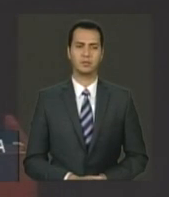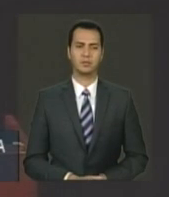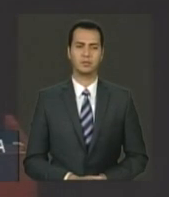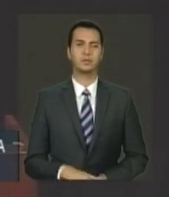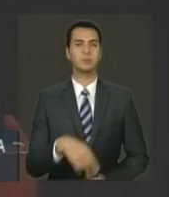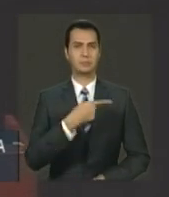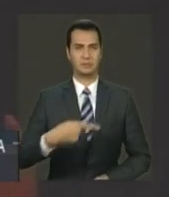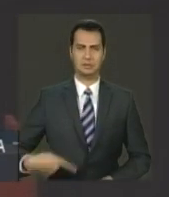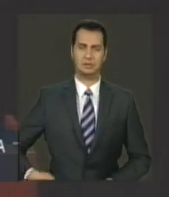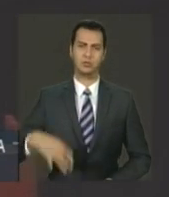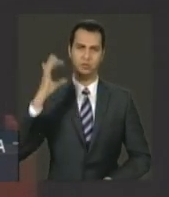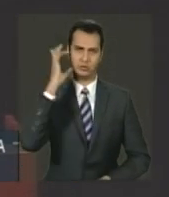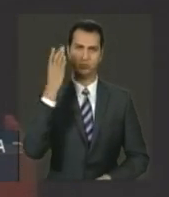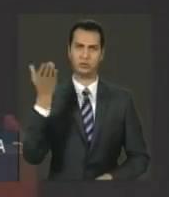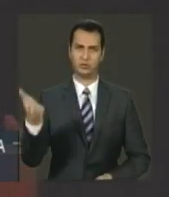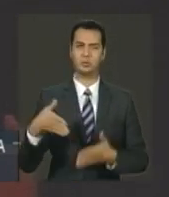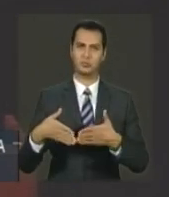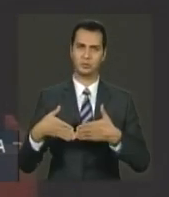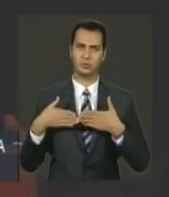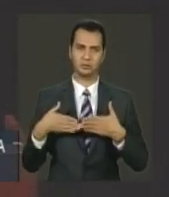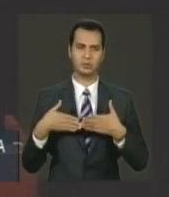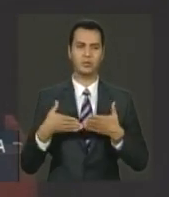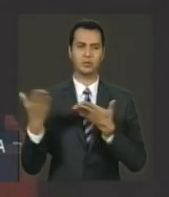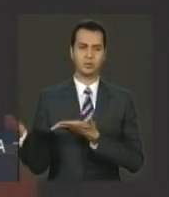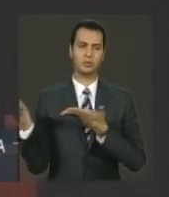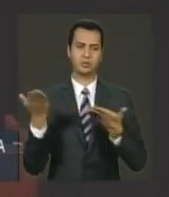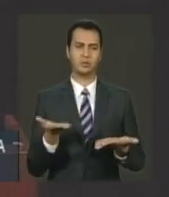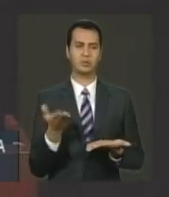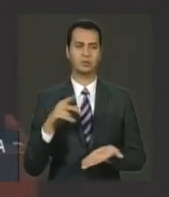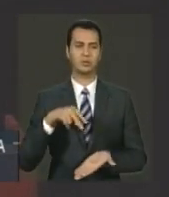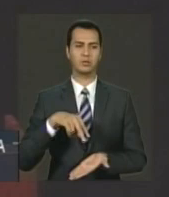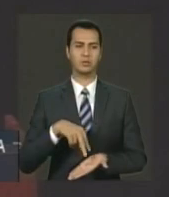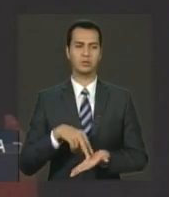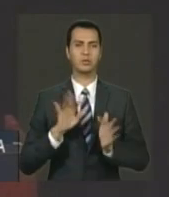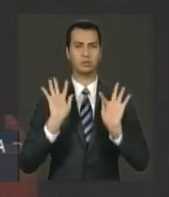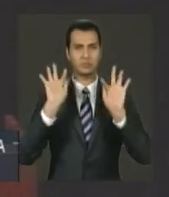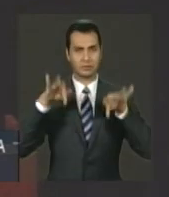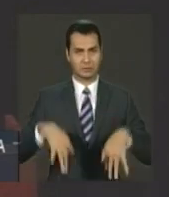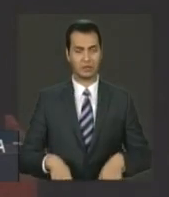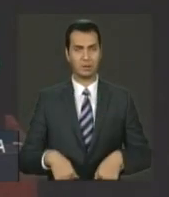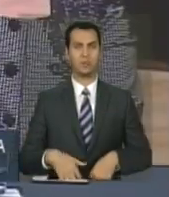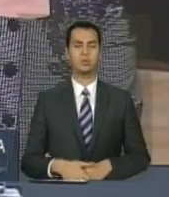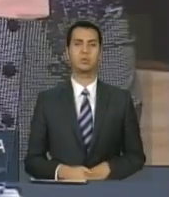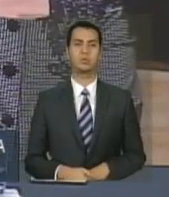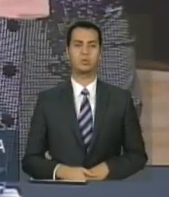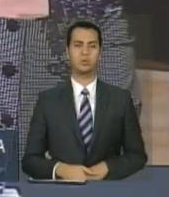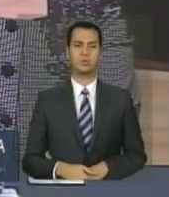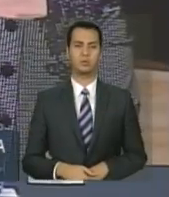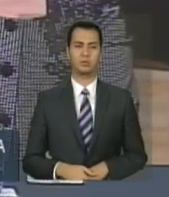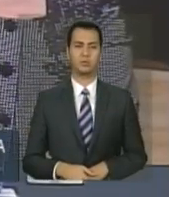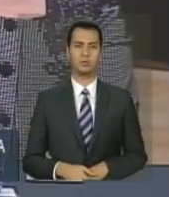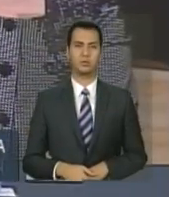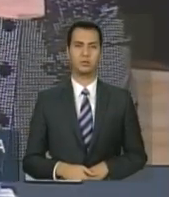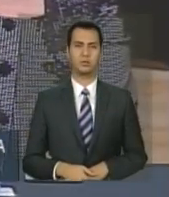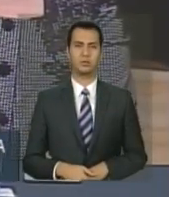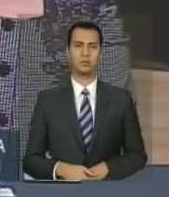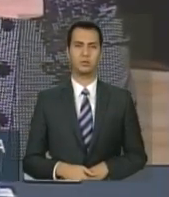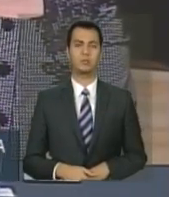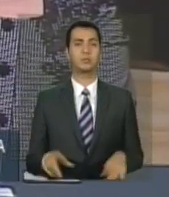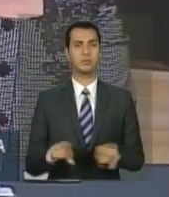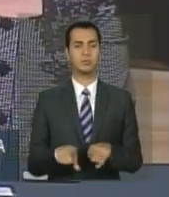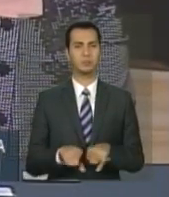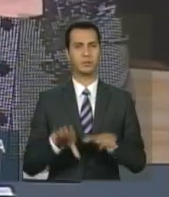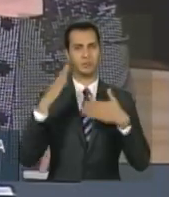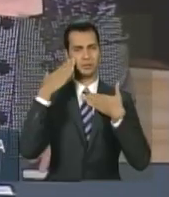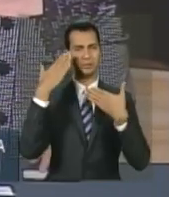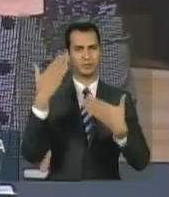senhora Dilma Rousseff, para encerrar a sessão. E agradeço imensamente, em